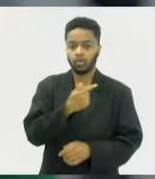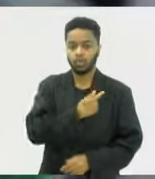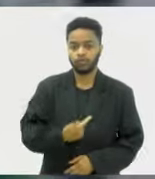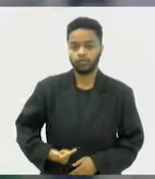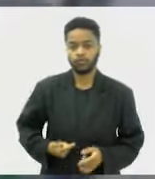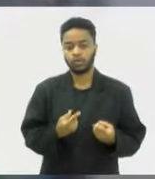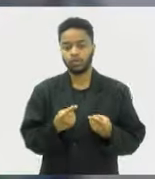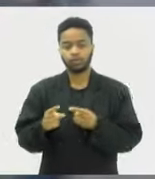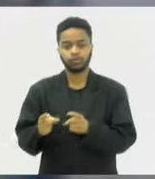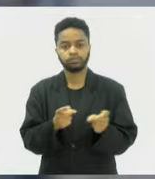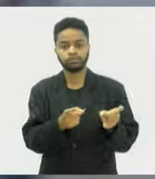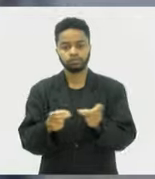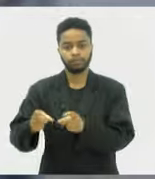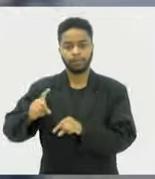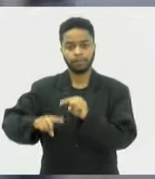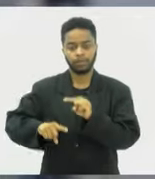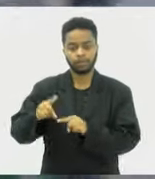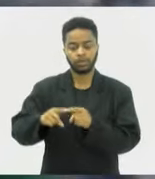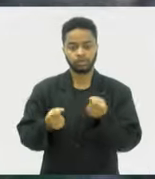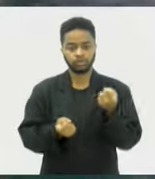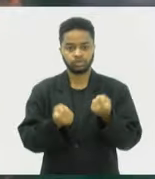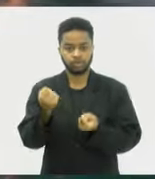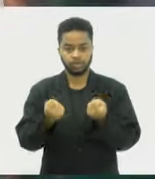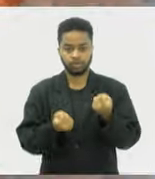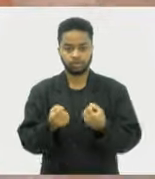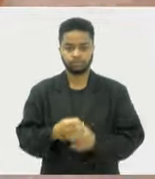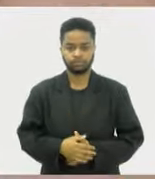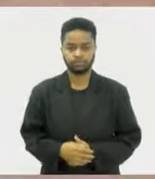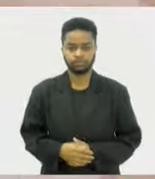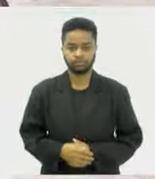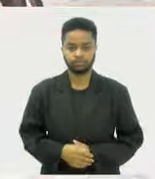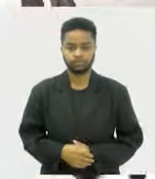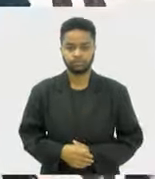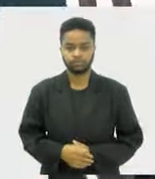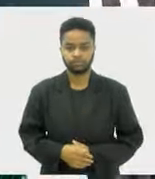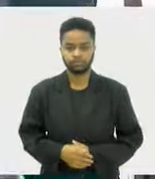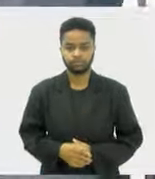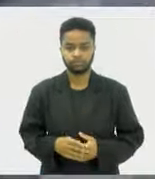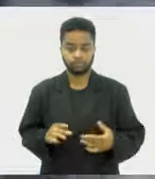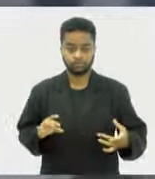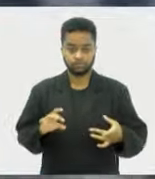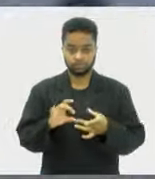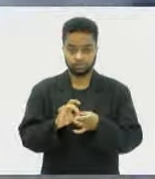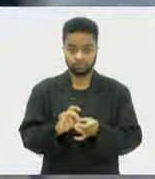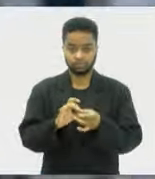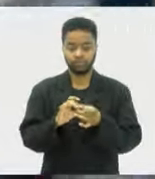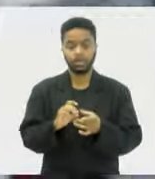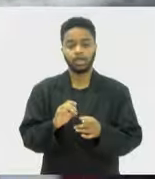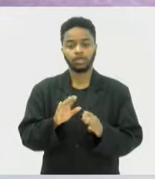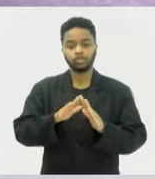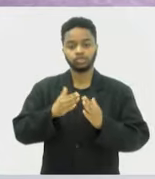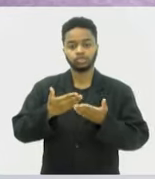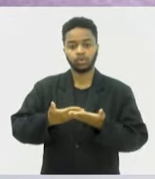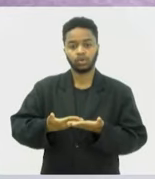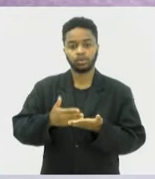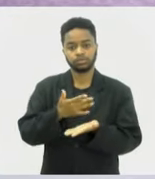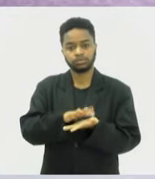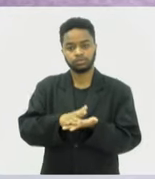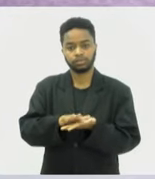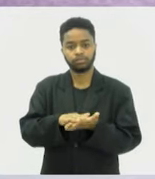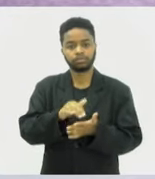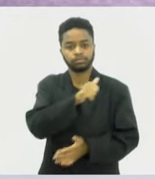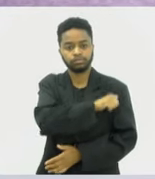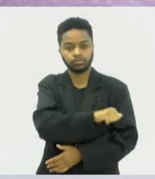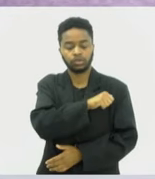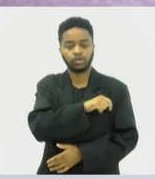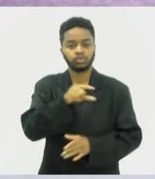comércio irregular de peças e carcaças de veículos. Liga Independente das Escolas de Samba do Rio faz hoje o sorteio